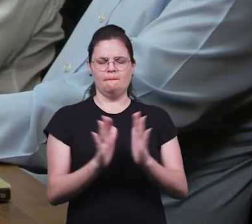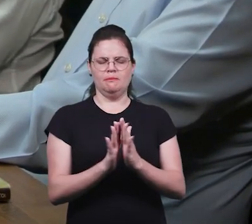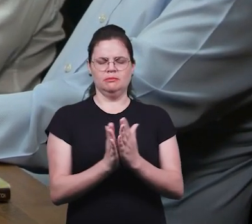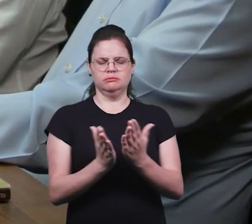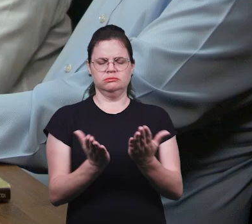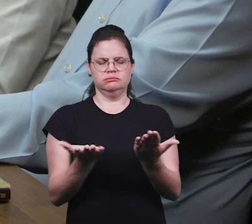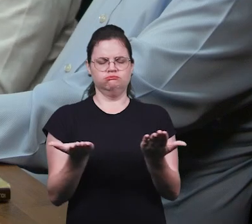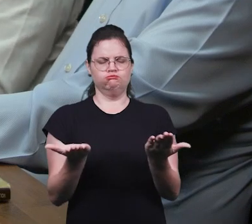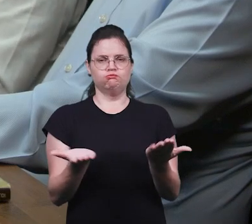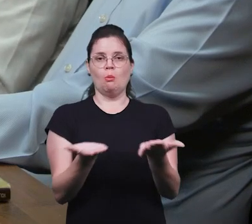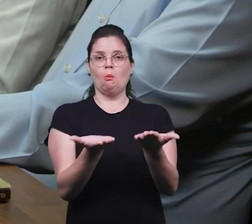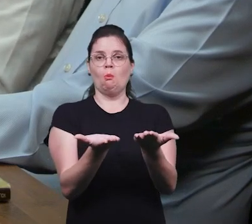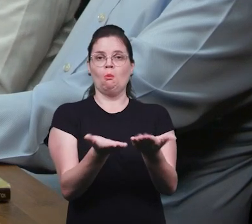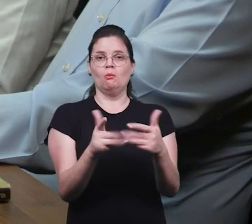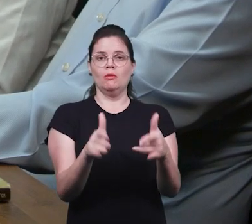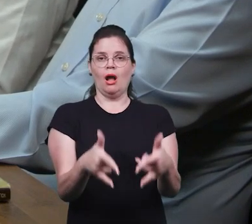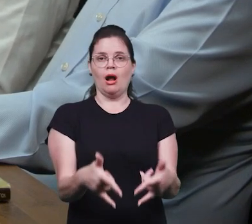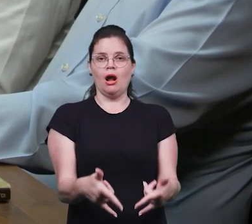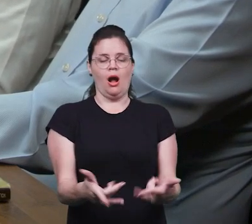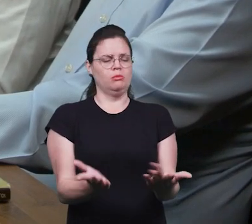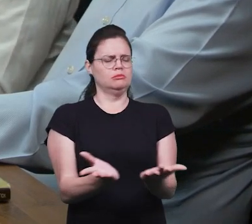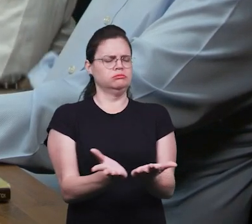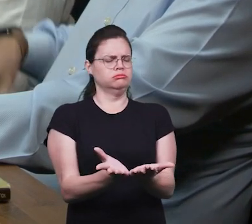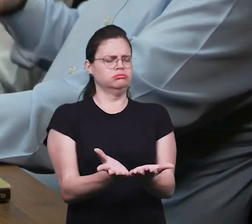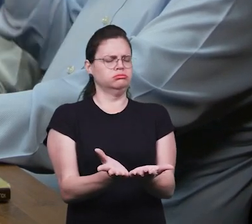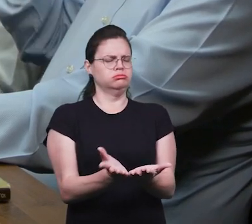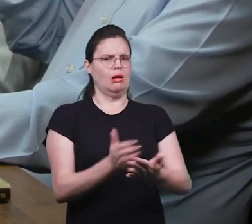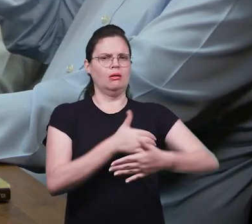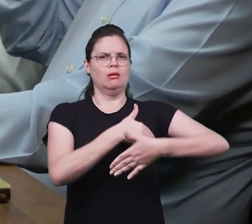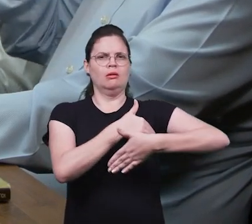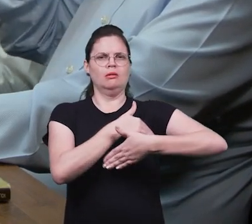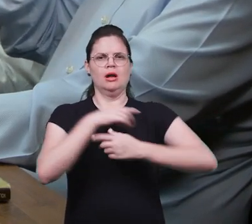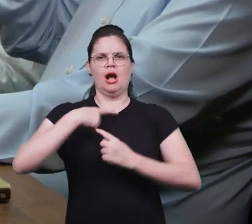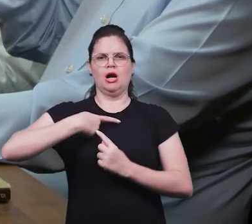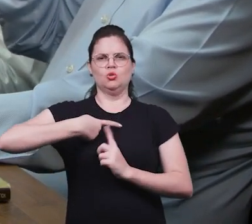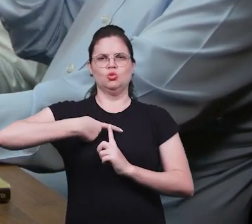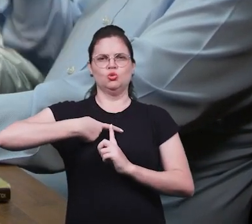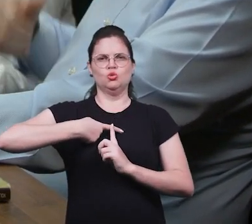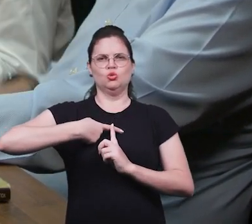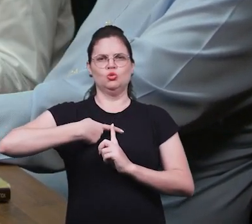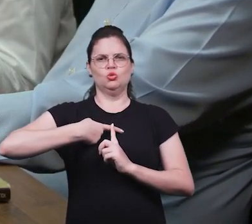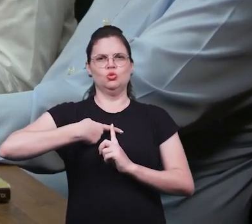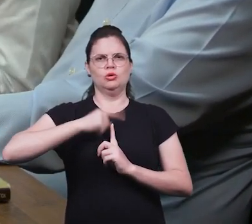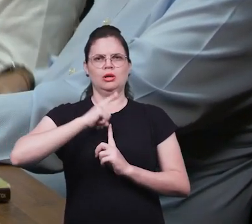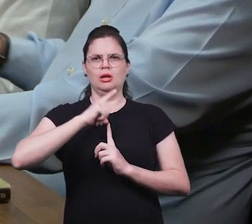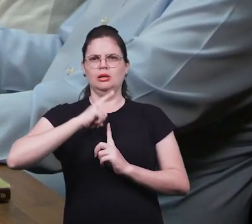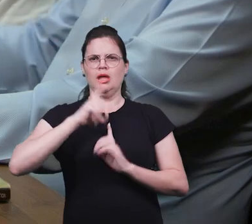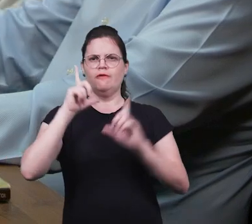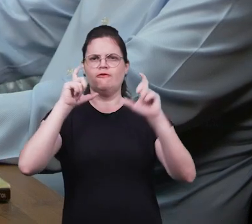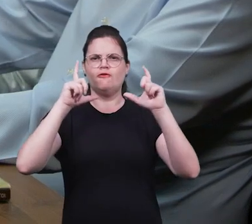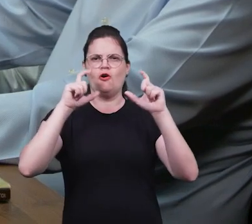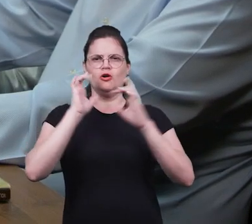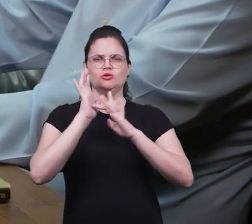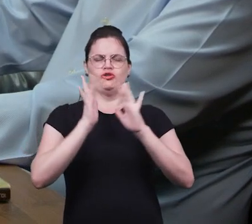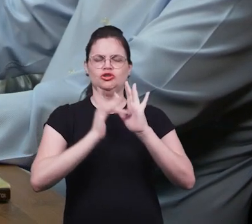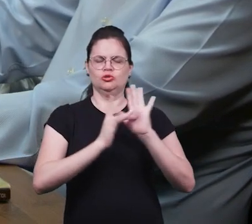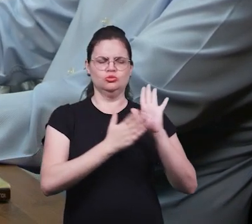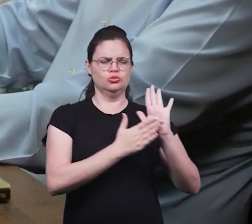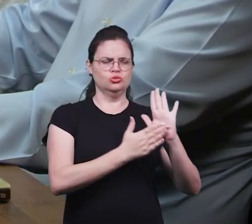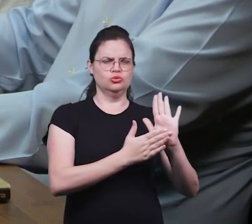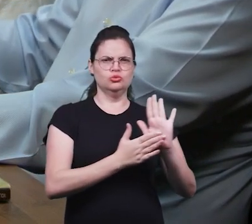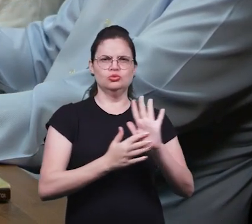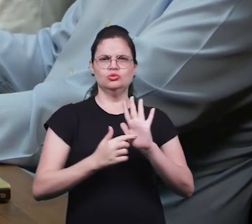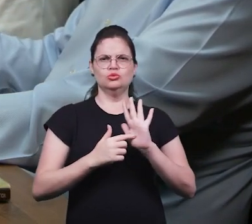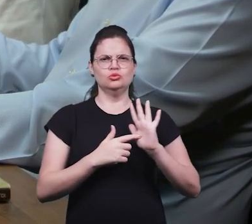na cabeceira da cama, né? Ele carrega uma cruz, ele carrega um retrato de Jesus. Tudo isso